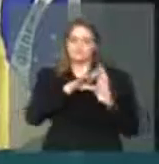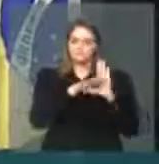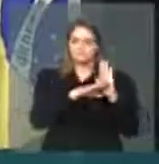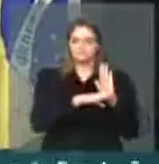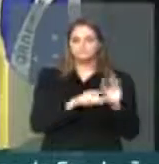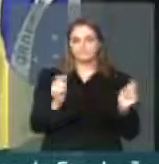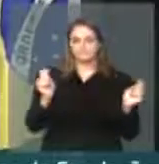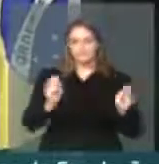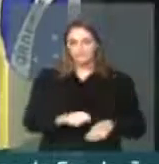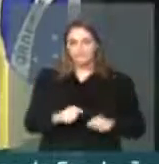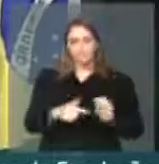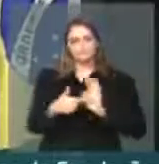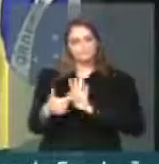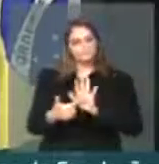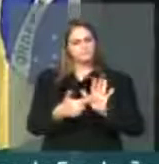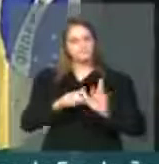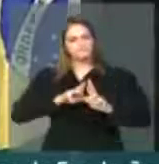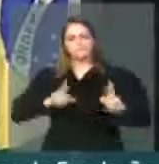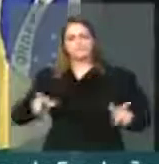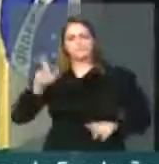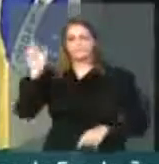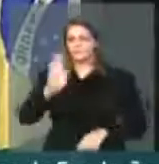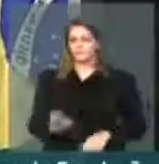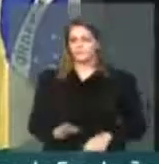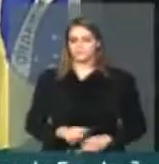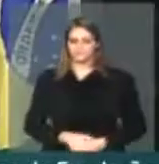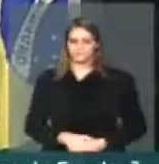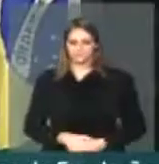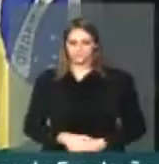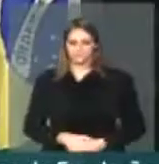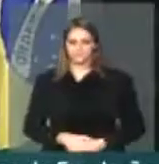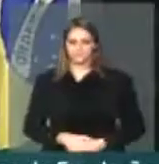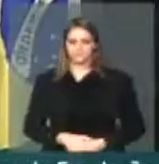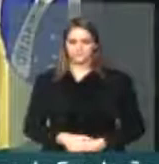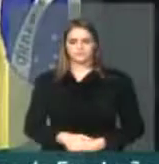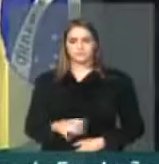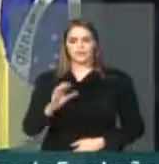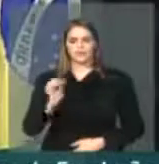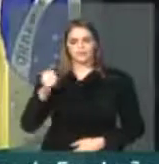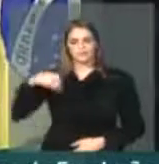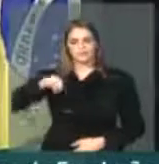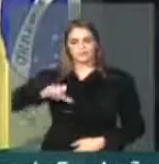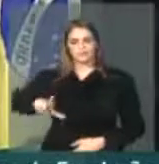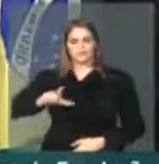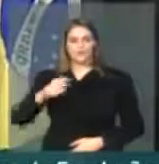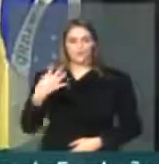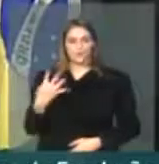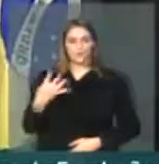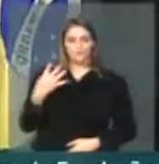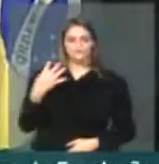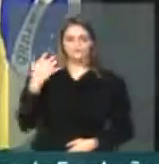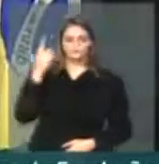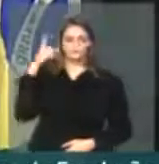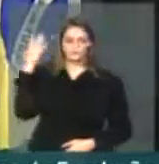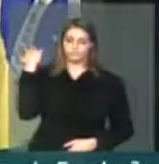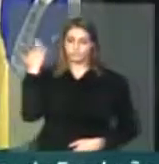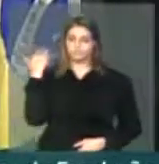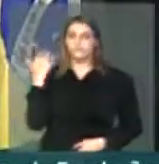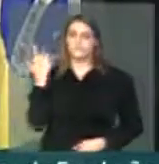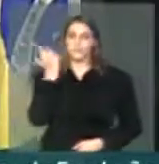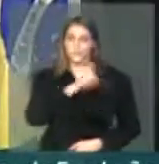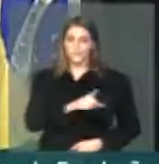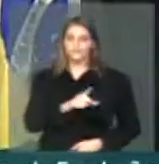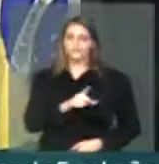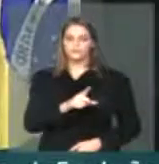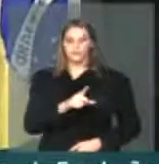esse diferencial no Brasil. Ao obter a concessão do Canal 4, o Dr. Roberto Marinho enxergou o Brasil muito além